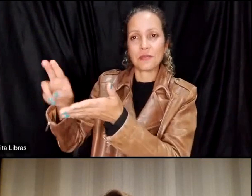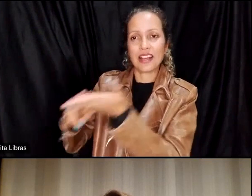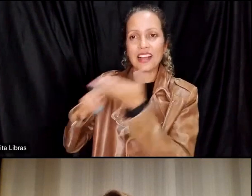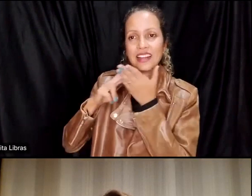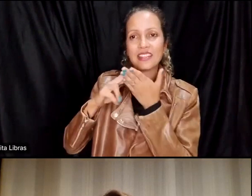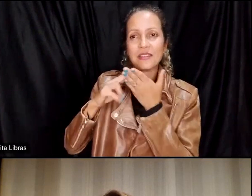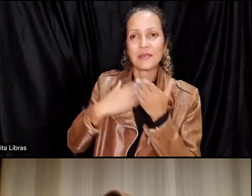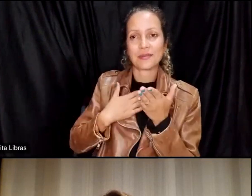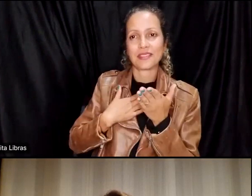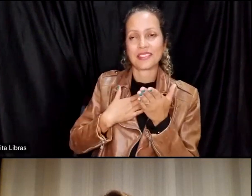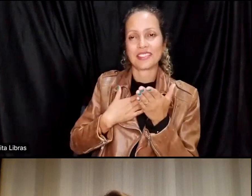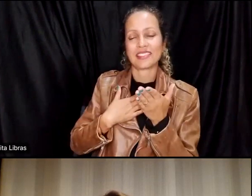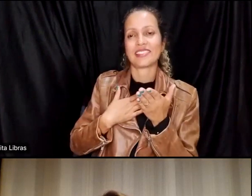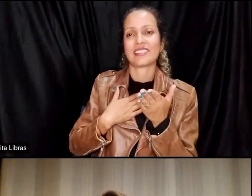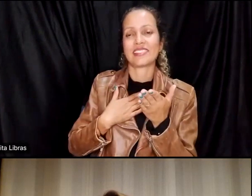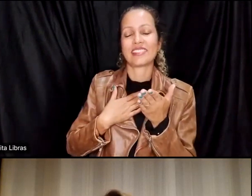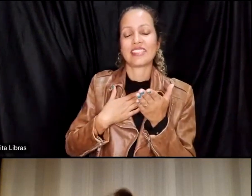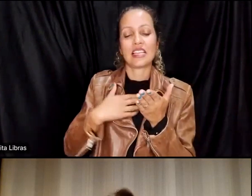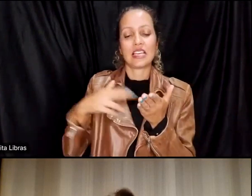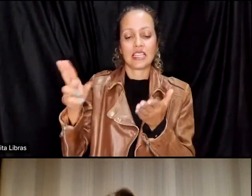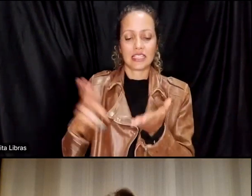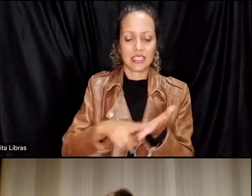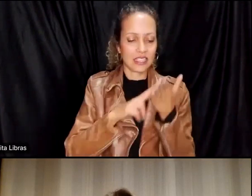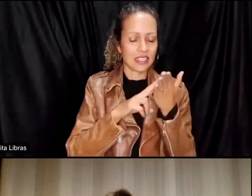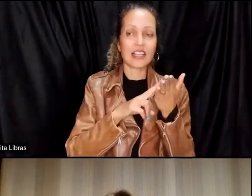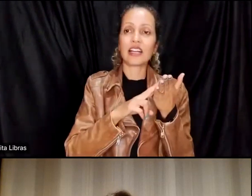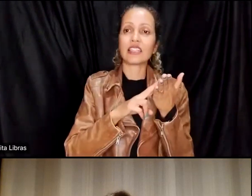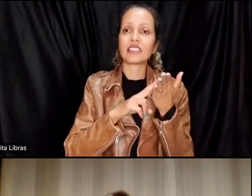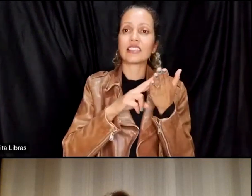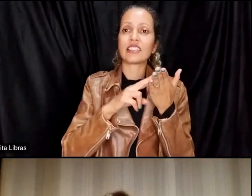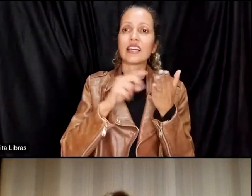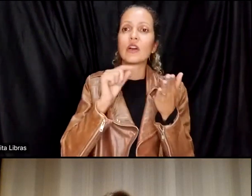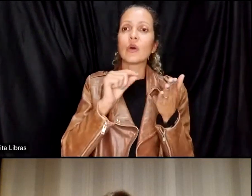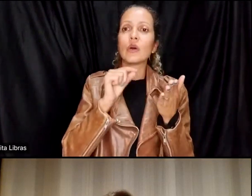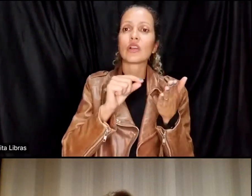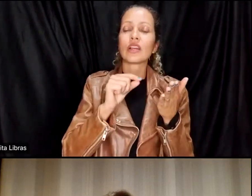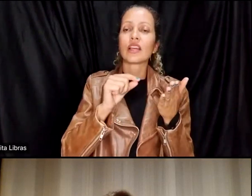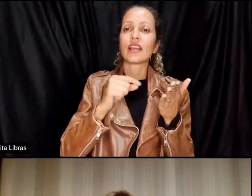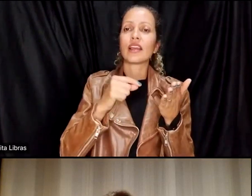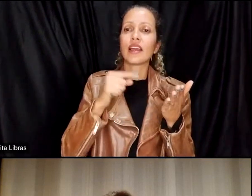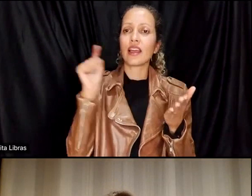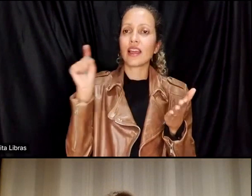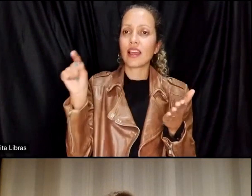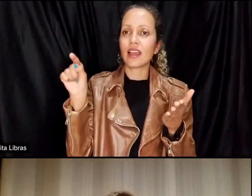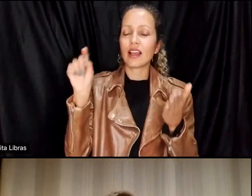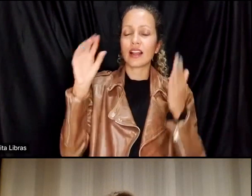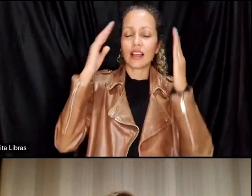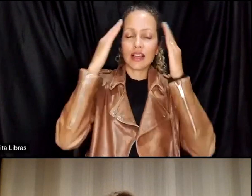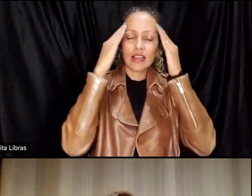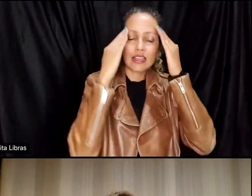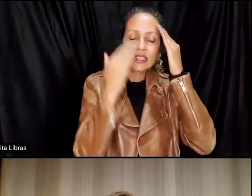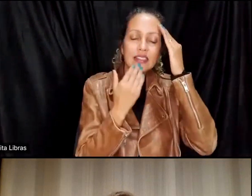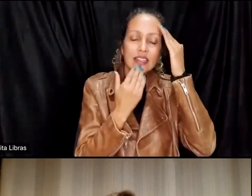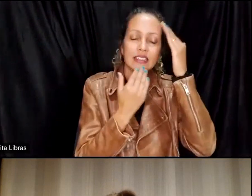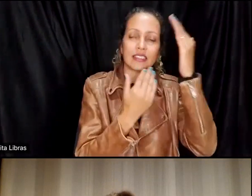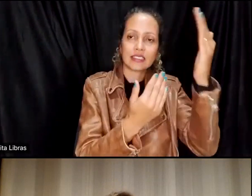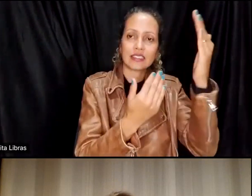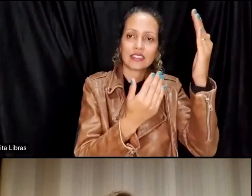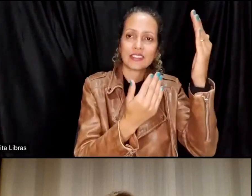carta ela agradece, ela falou que ela recebeu que a Gladys tinha dado a dissertação pra ela ler,